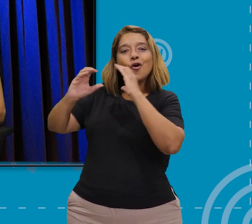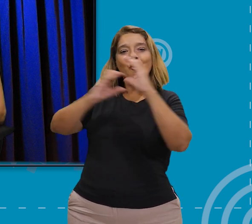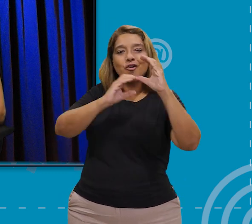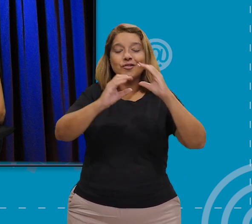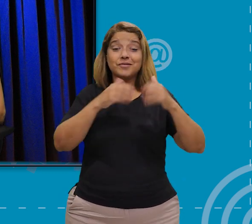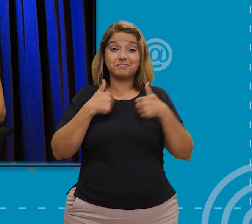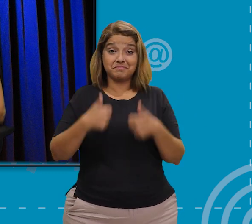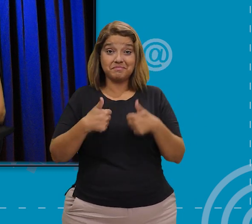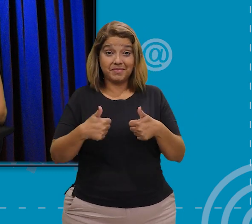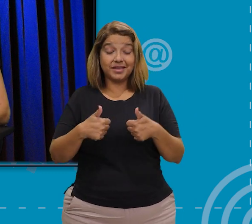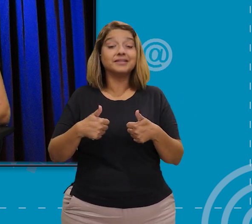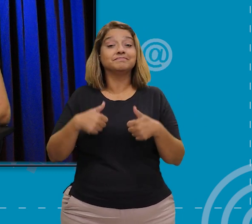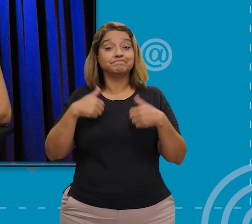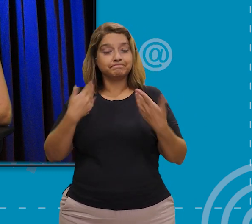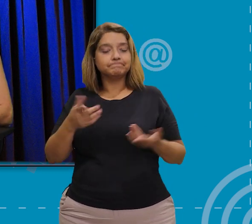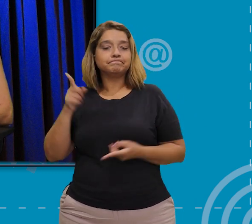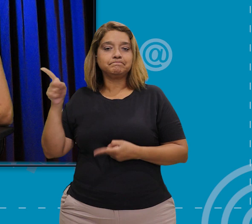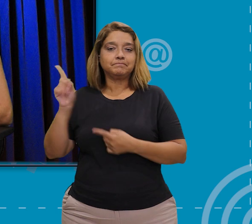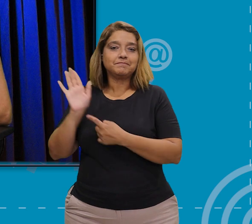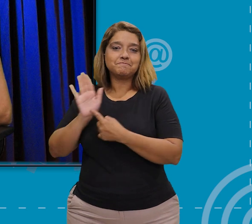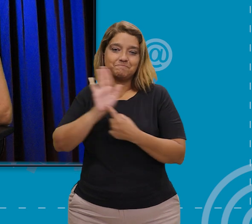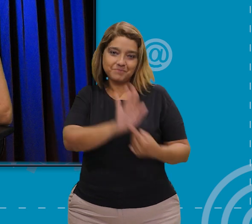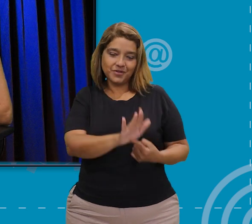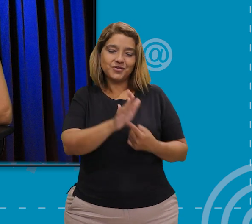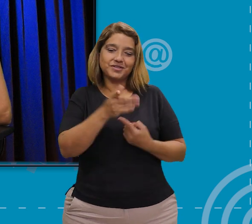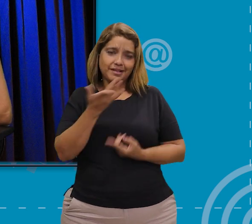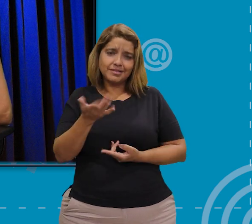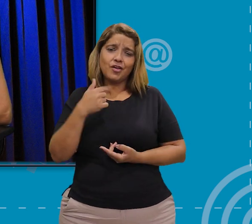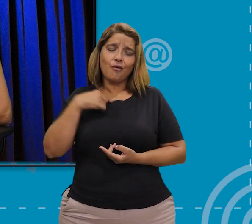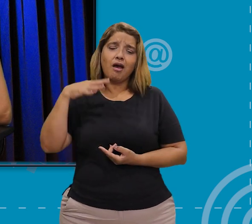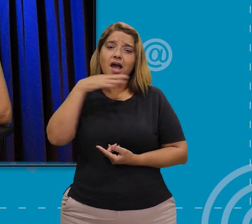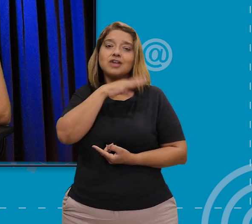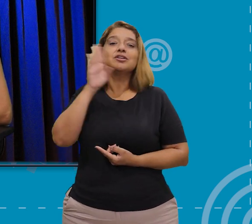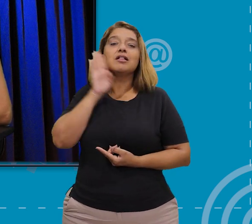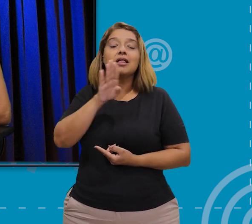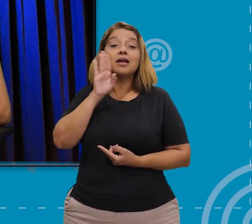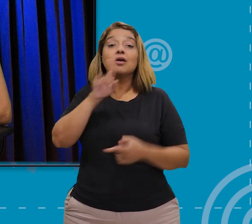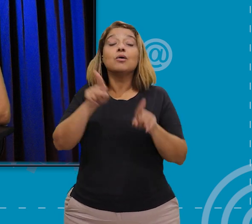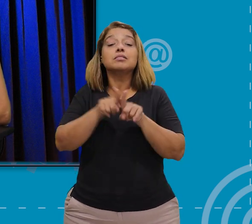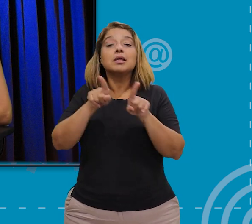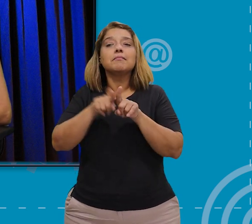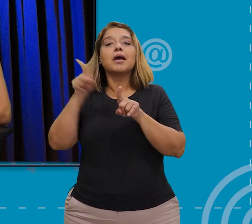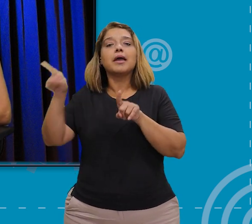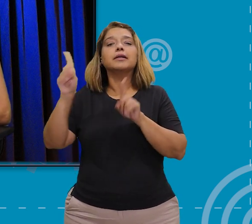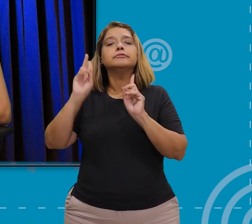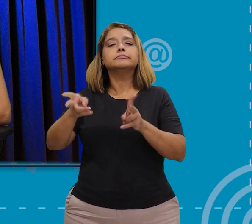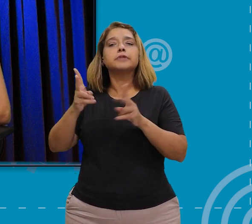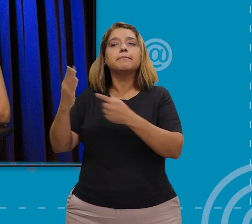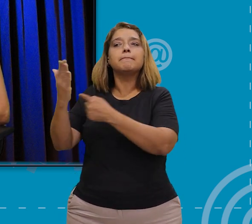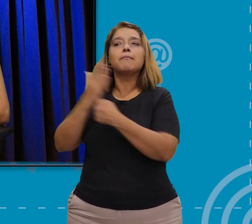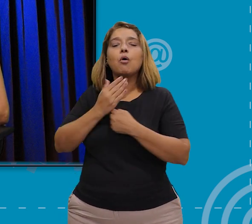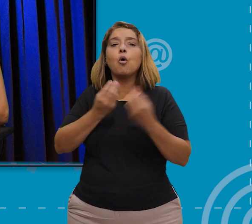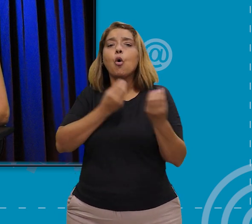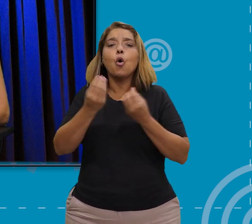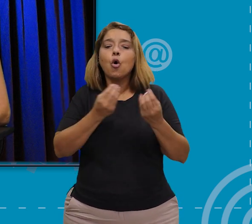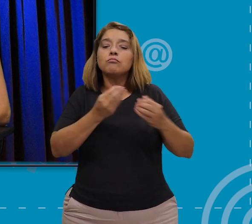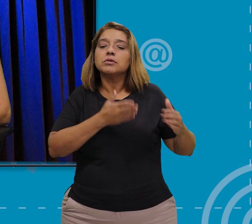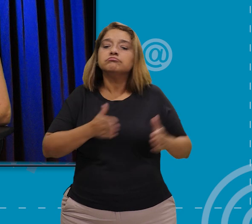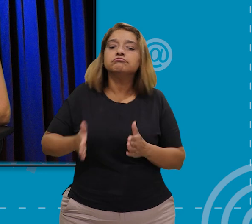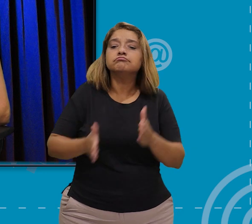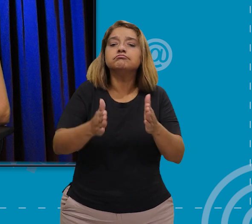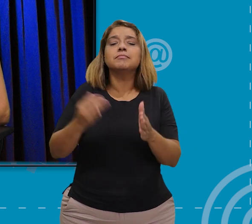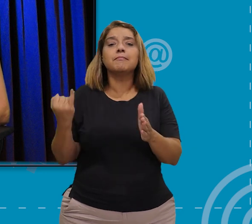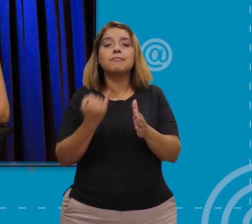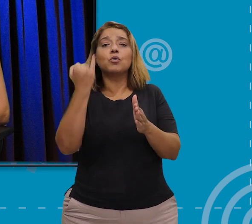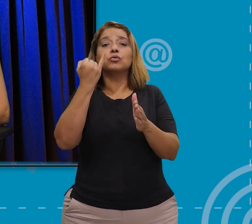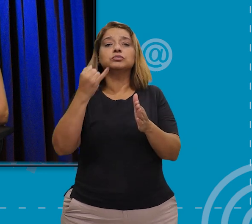esse como, né? E eu acho muito legal que ele nos apresenta caminhos muito significativos e essenciais para esse momento